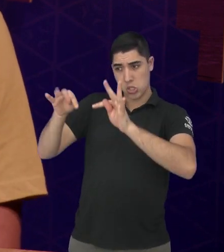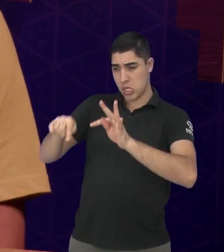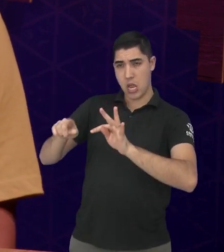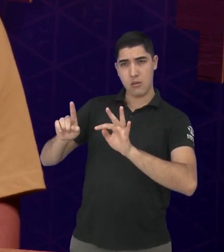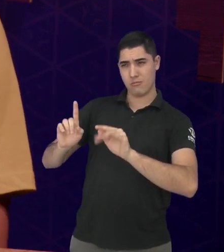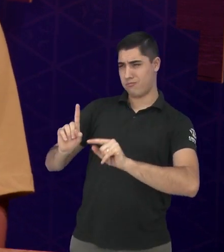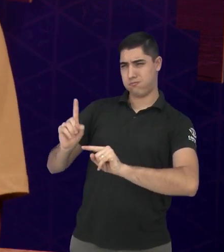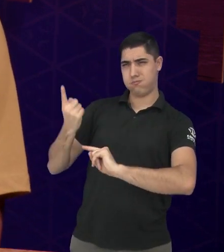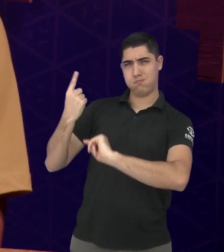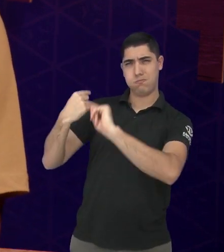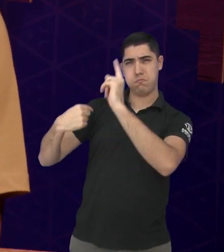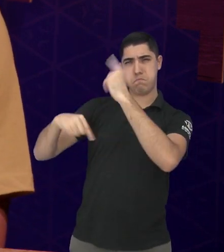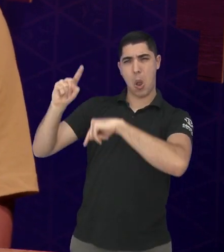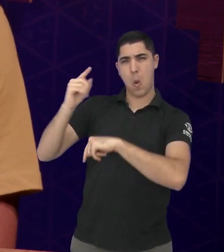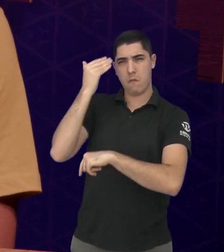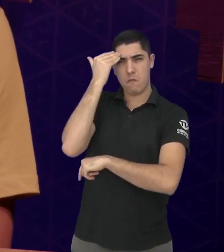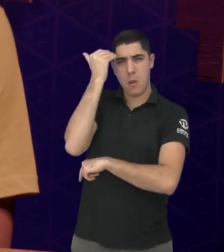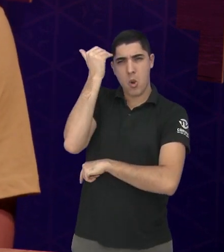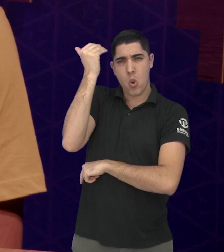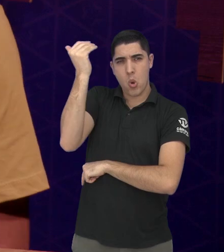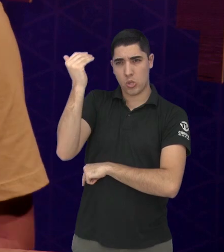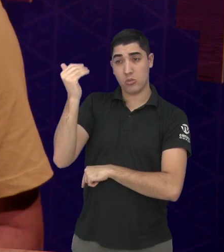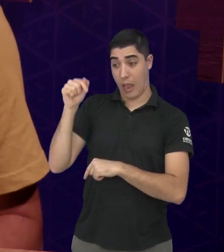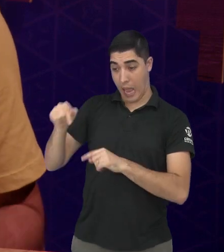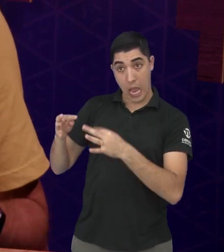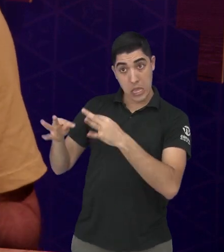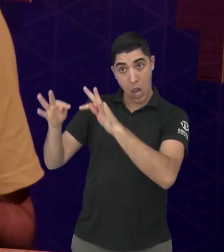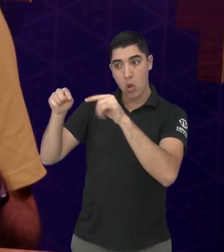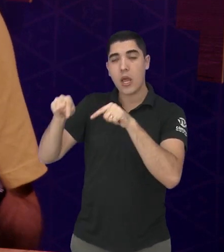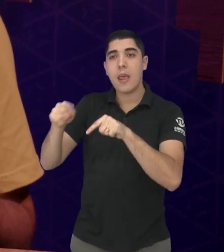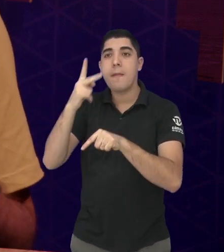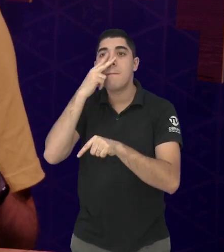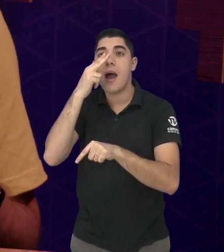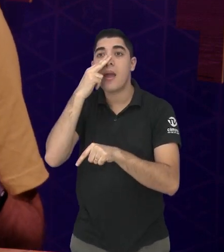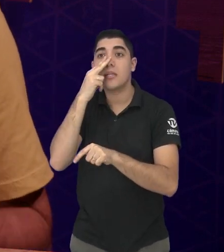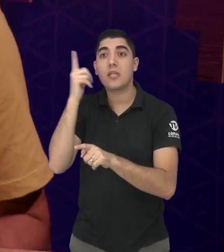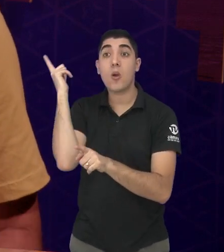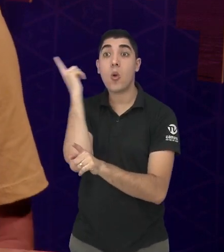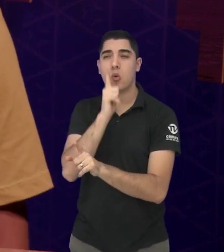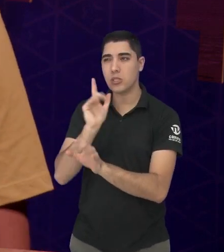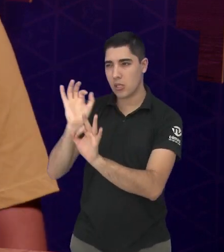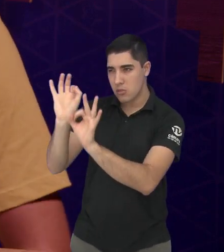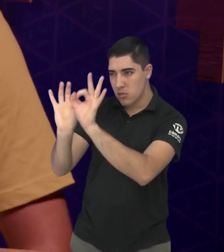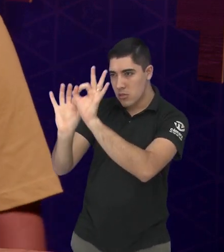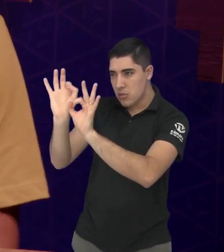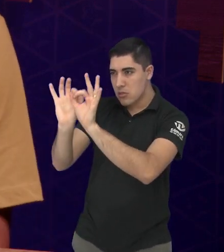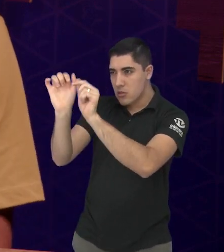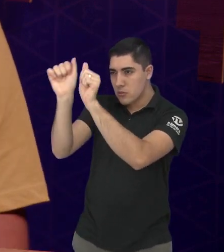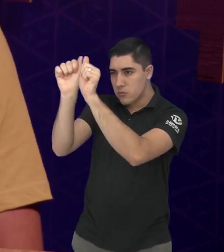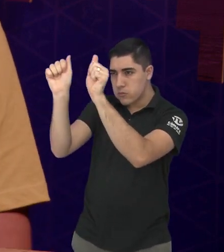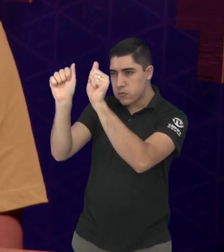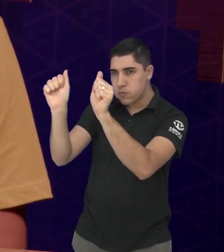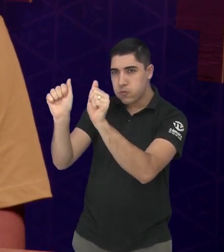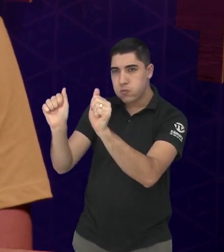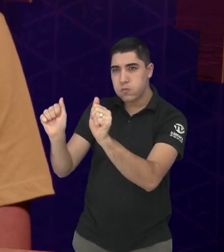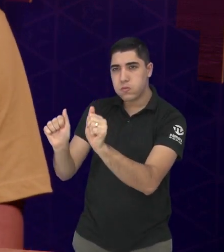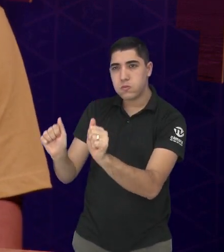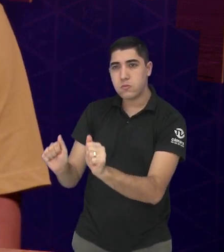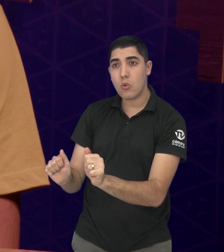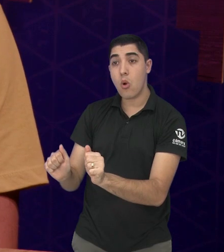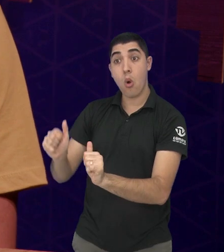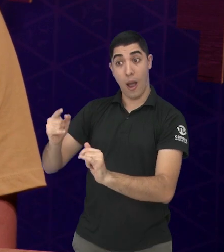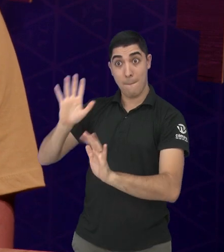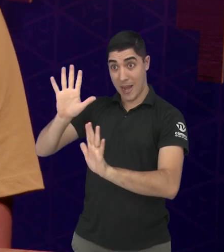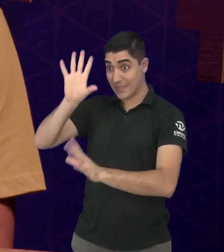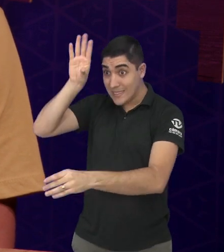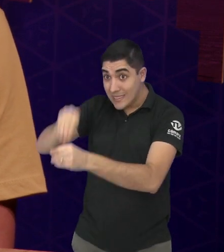desse sistema aí, que é reproduzir a pessoa na íntegra, né?